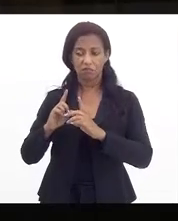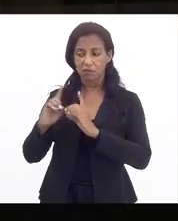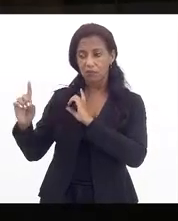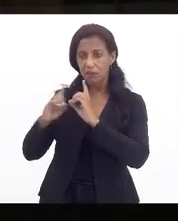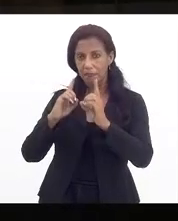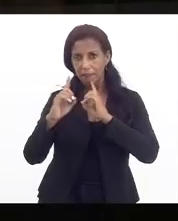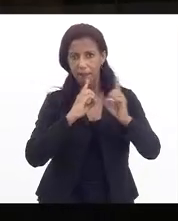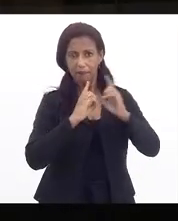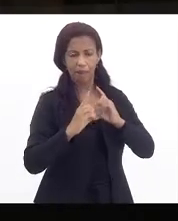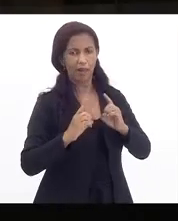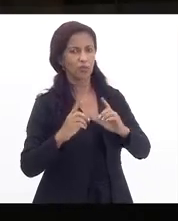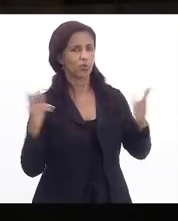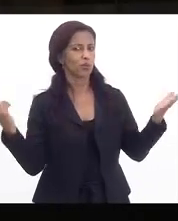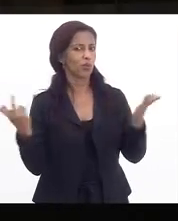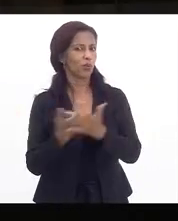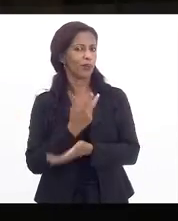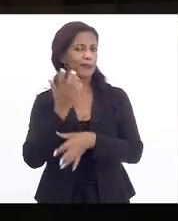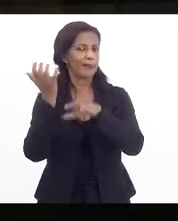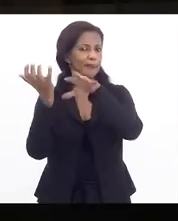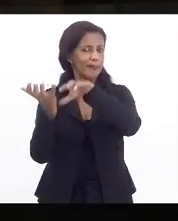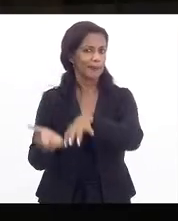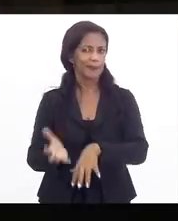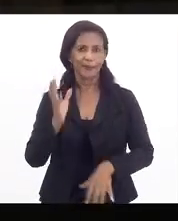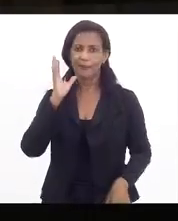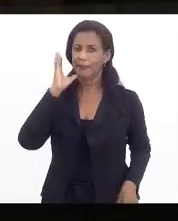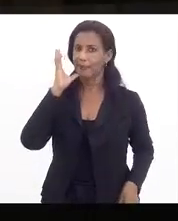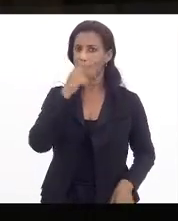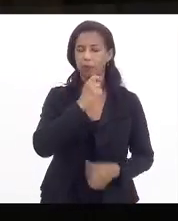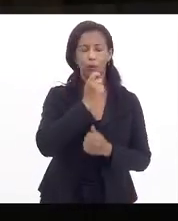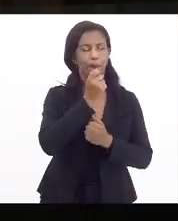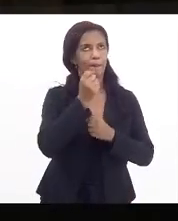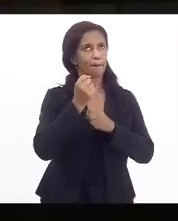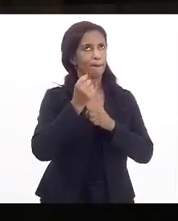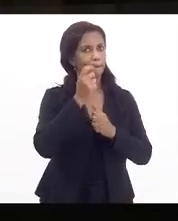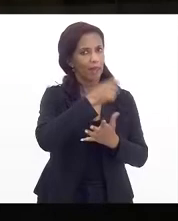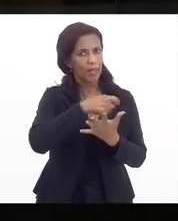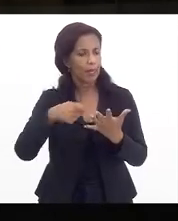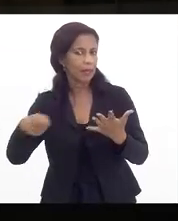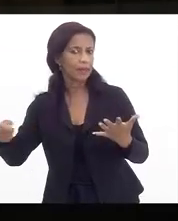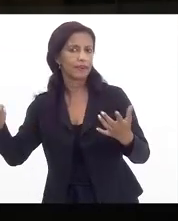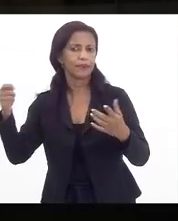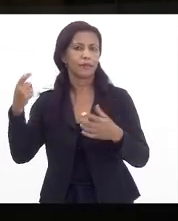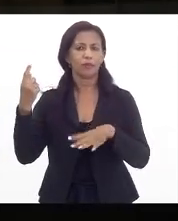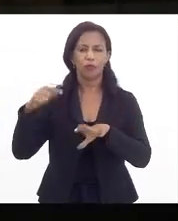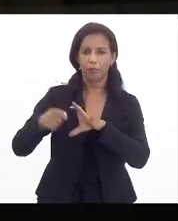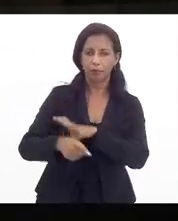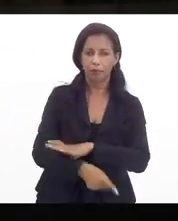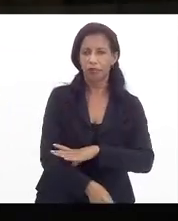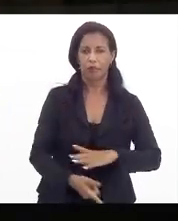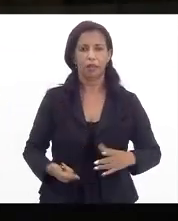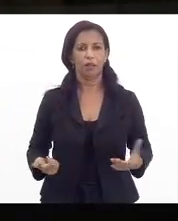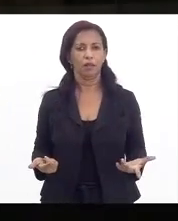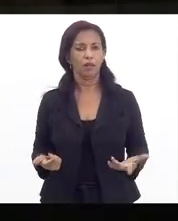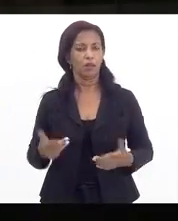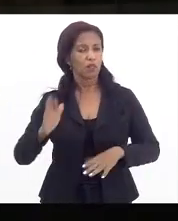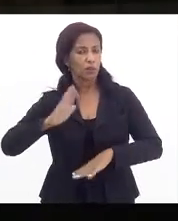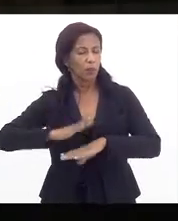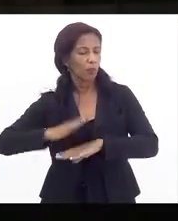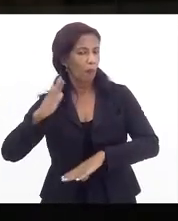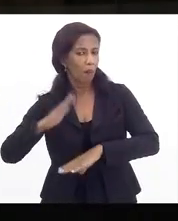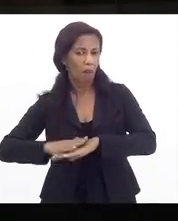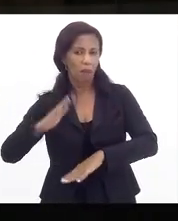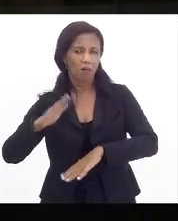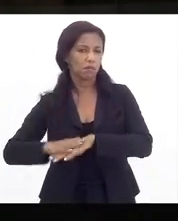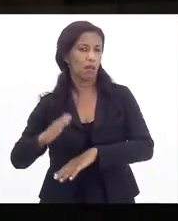quando foi feito em Brasília Demorou vários meses né foi aprofundada então por mais